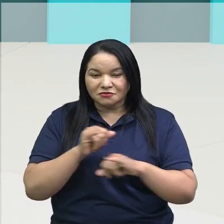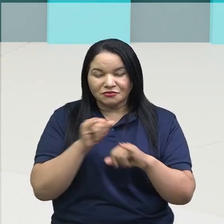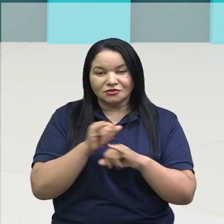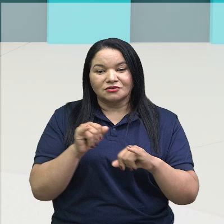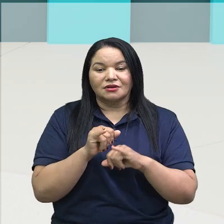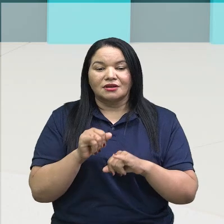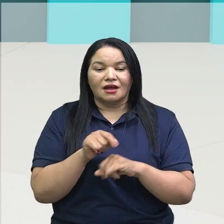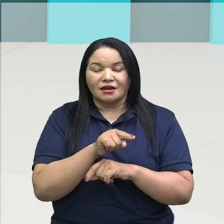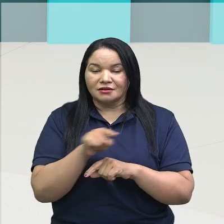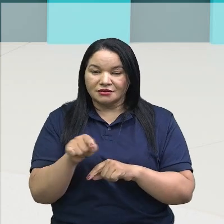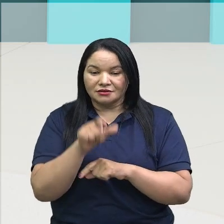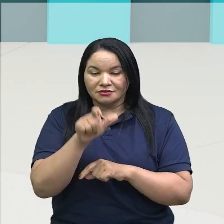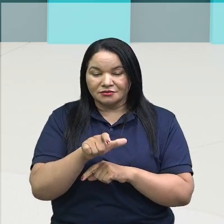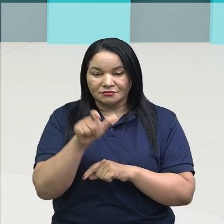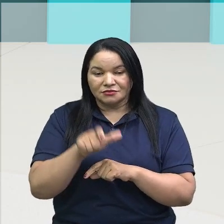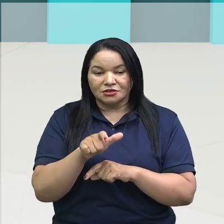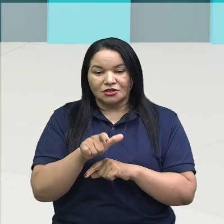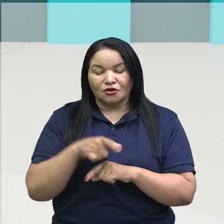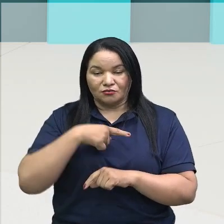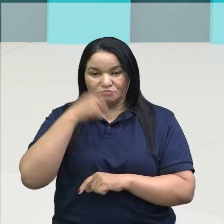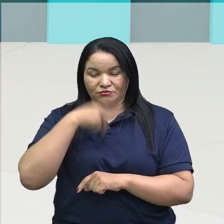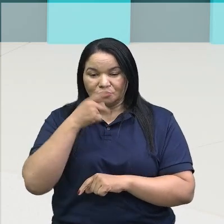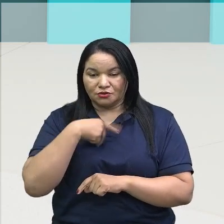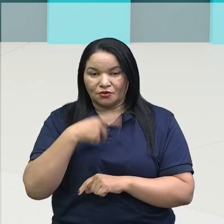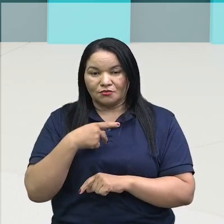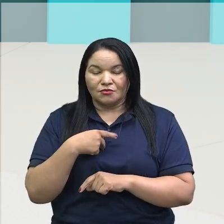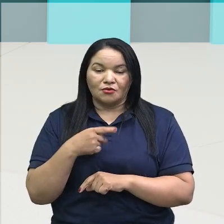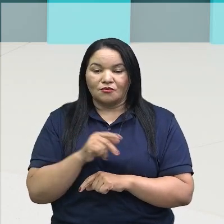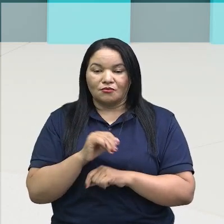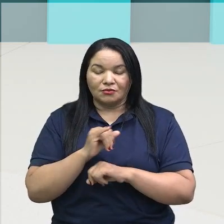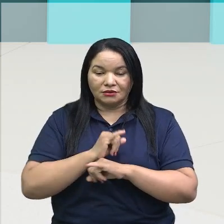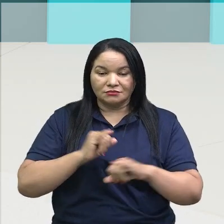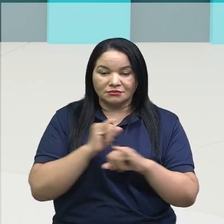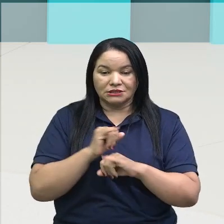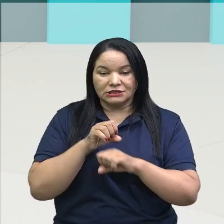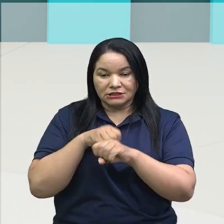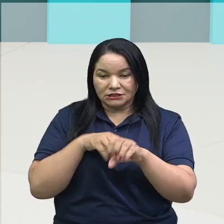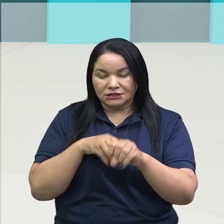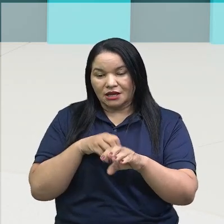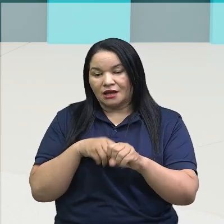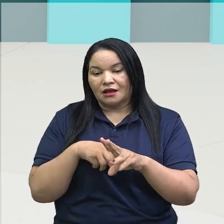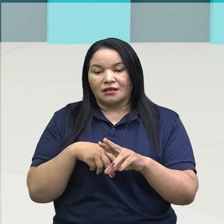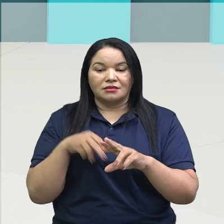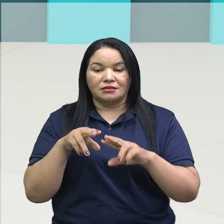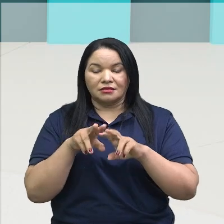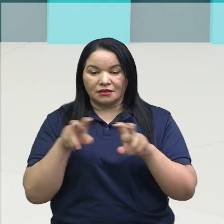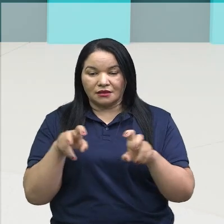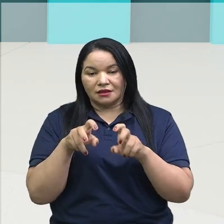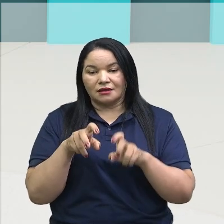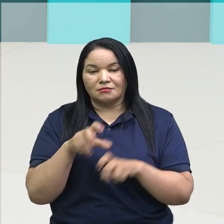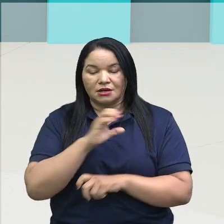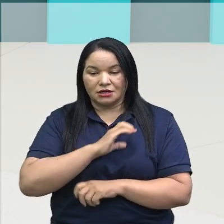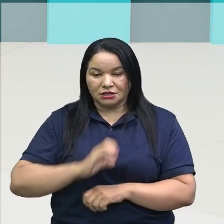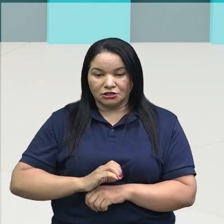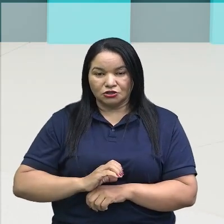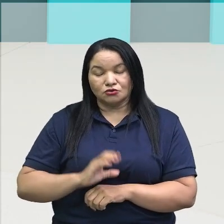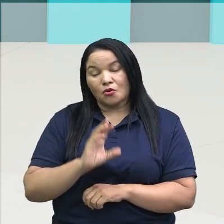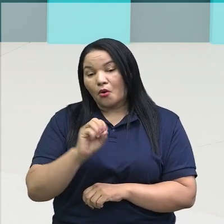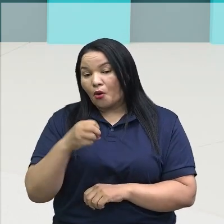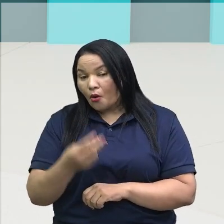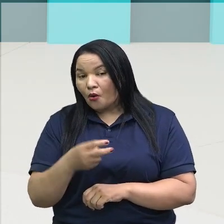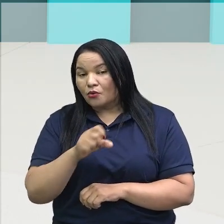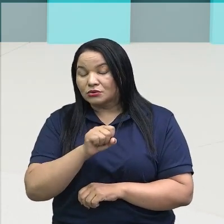se pregam a si e não a Cristo. Ou porque a terra se não